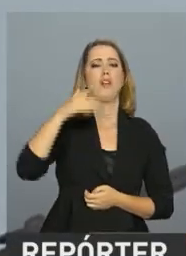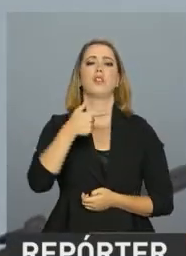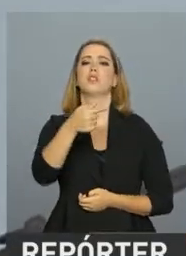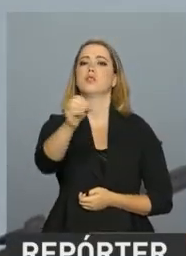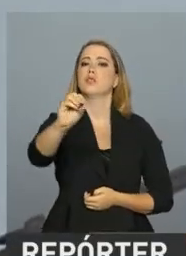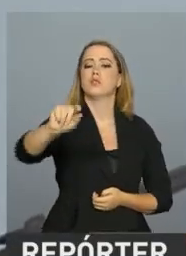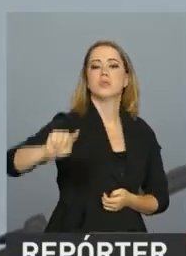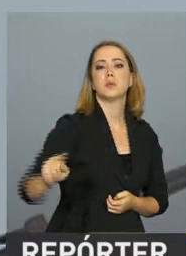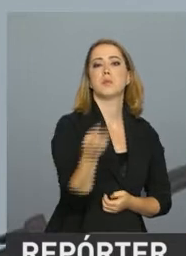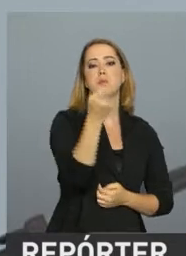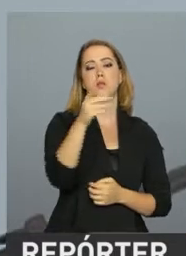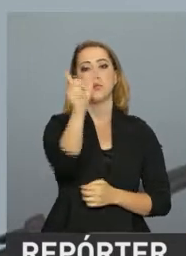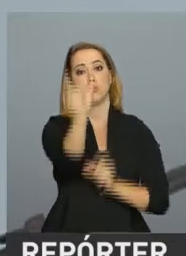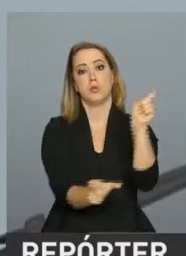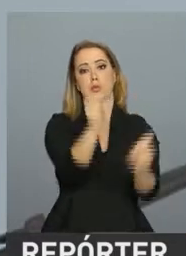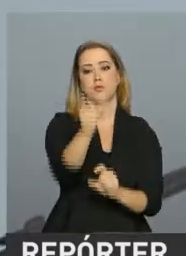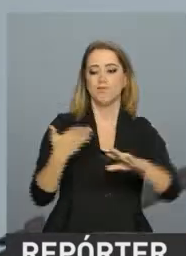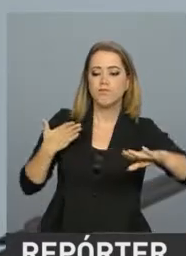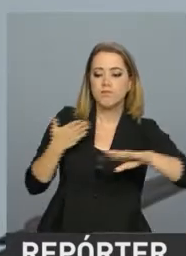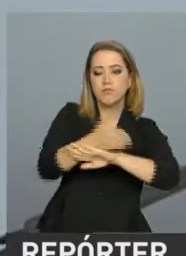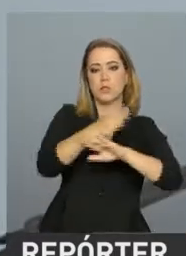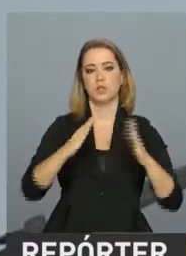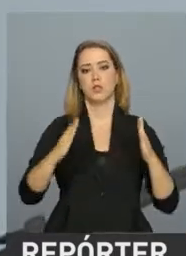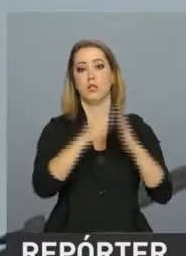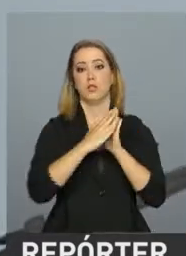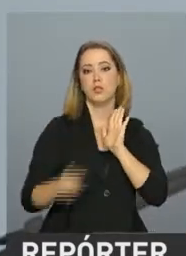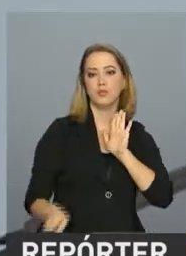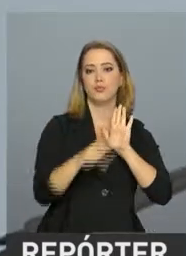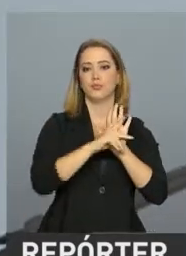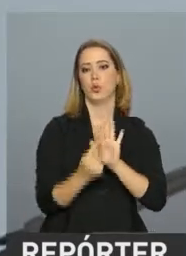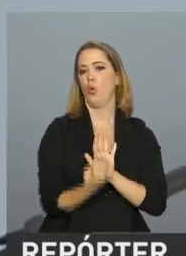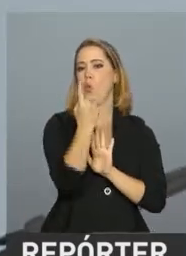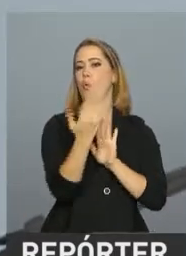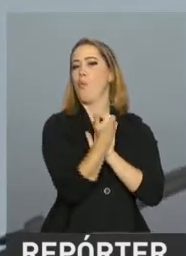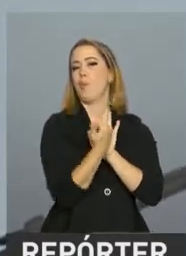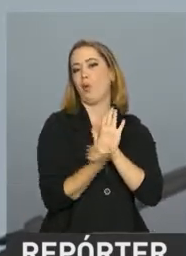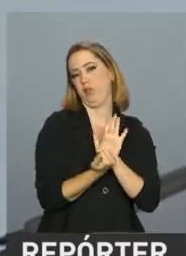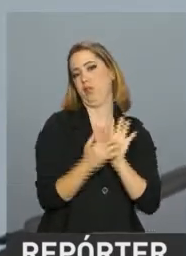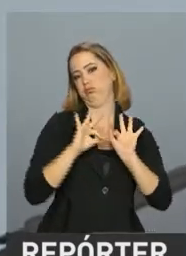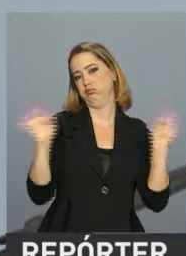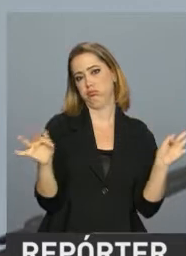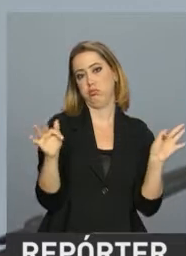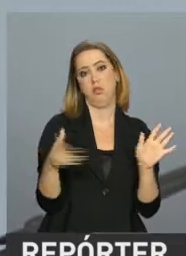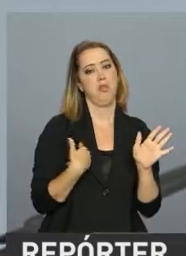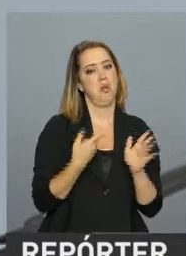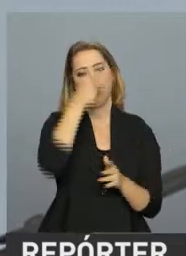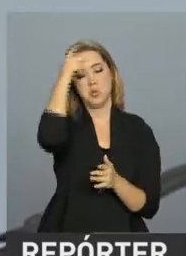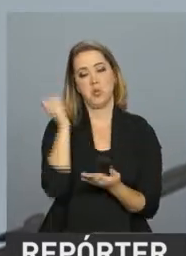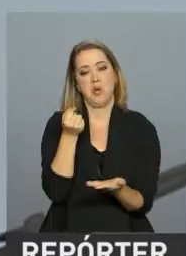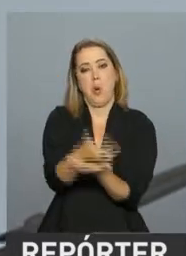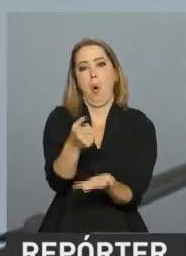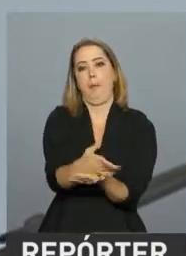entraram nessas habitações não é um programa habitacional o programa habitacional as pessoas vão encontrar um caso